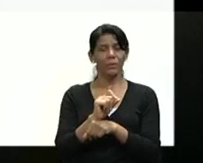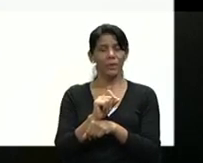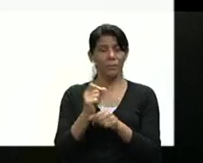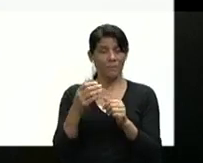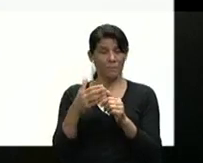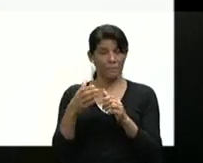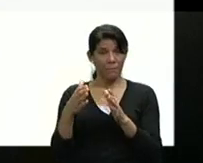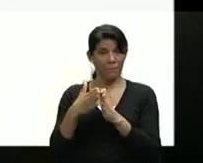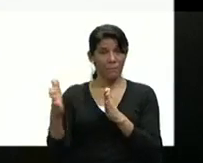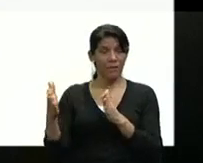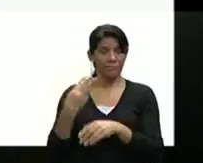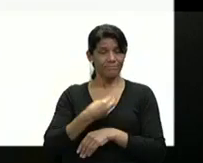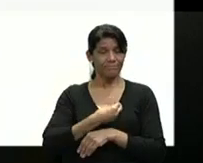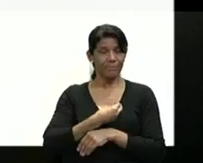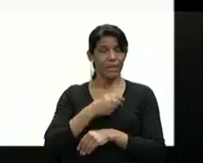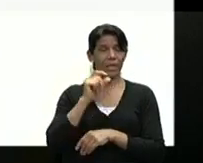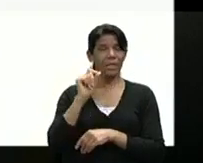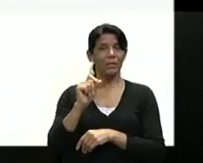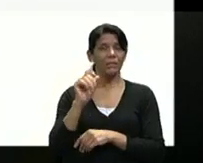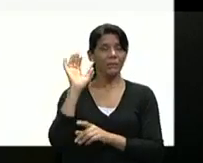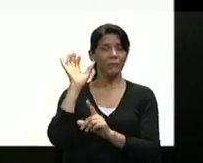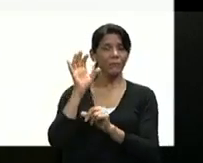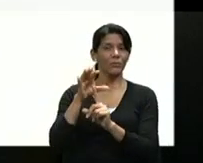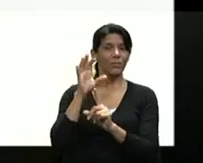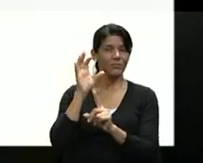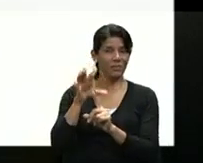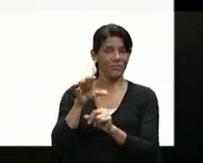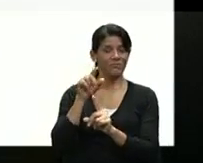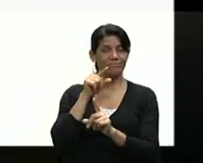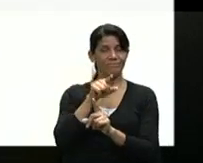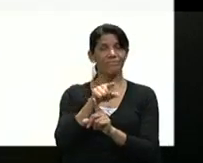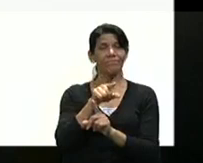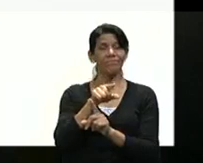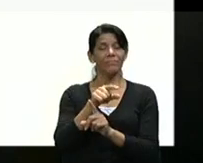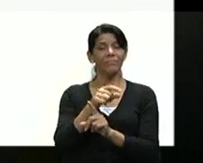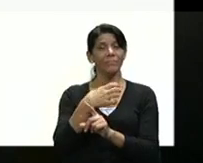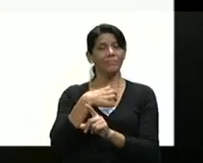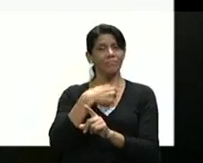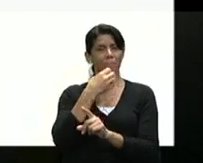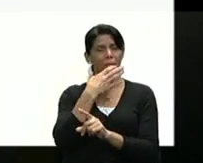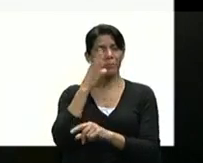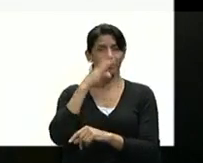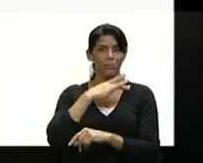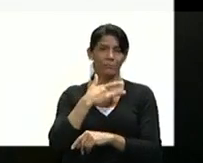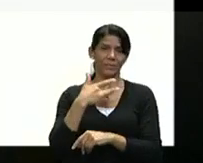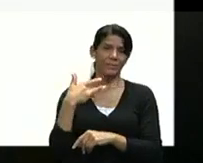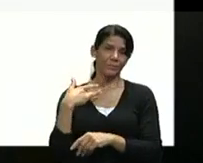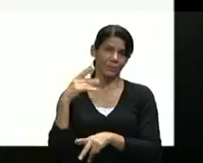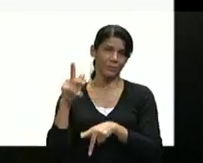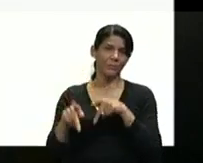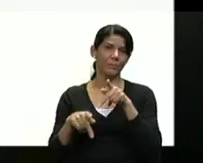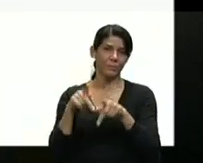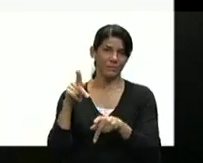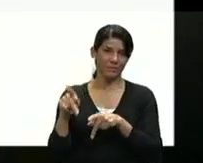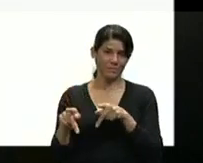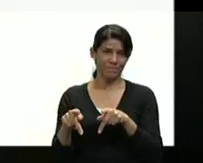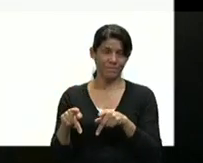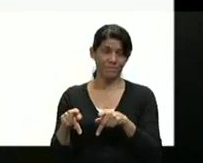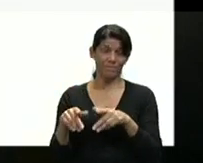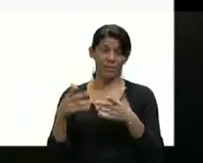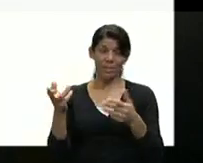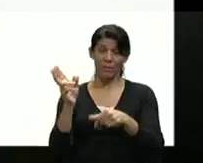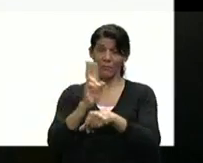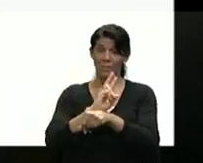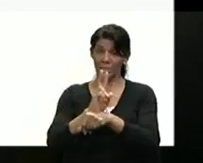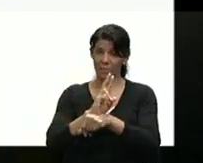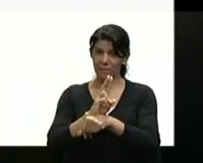partes do dia a dia que vão influenciar tanto para o bem quanto para o mal na saúde da população. Já a